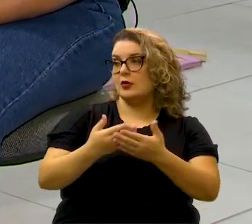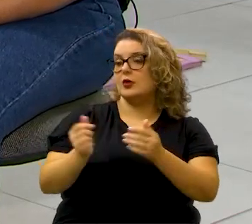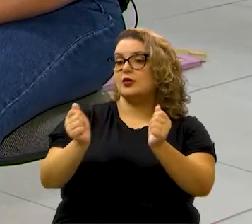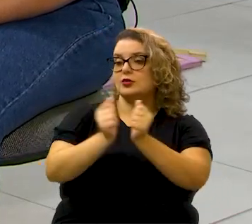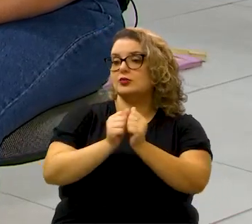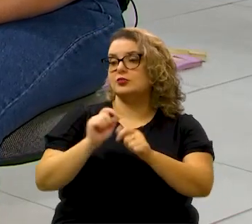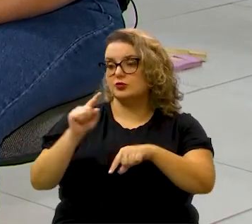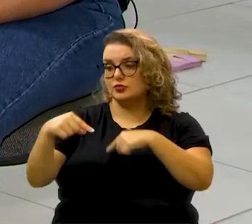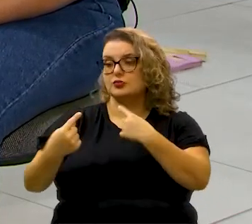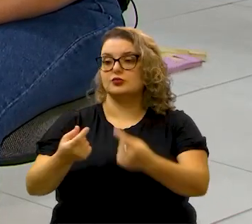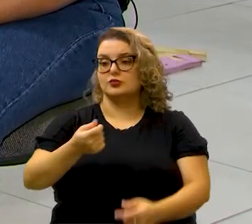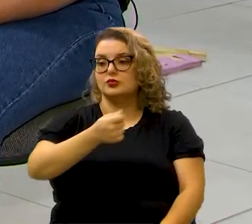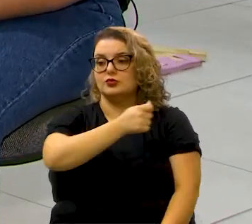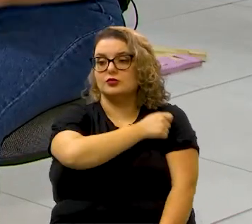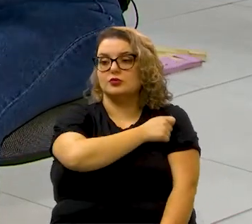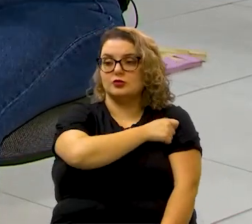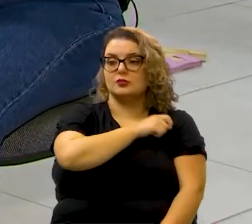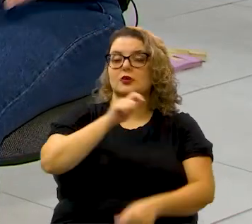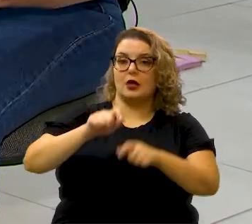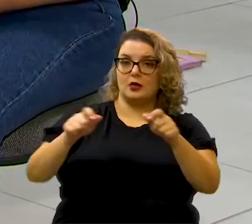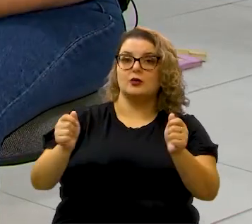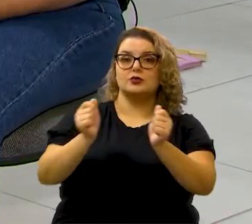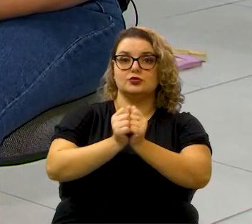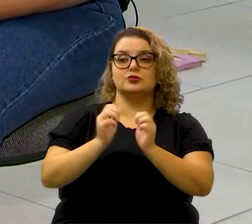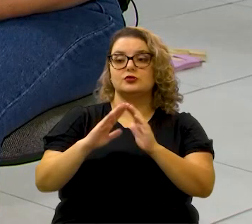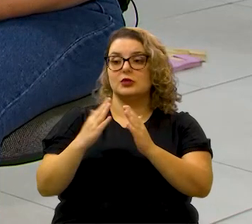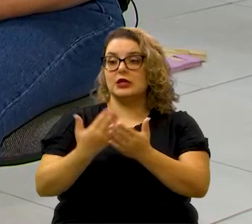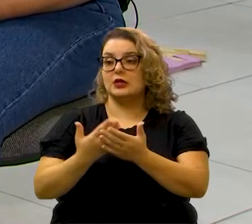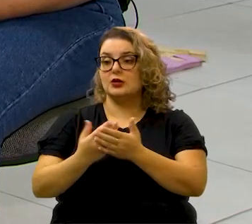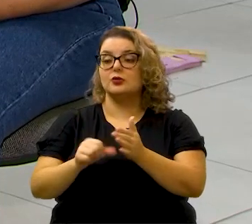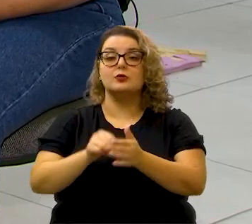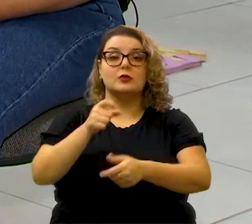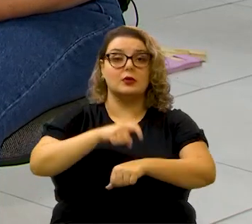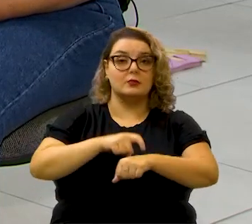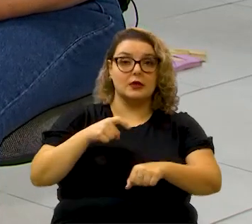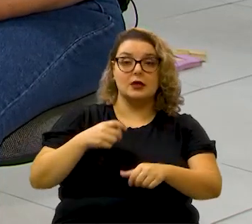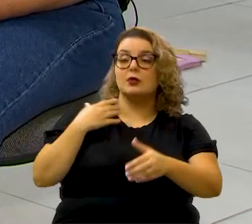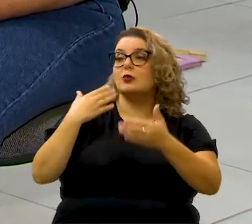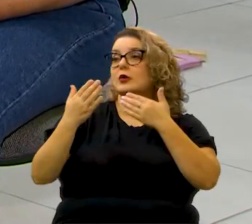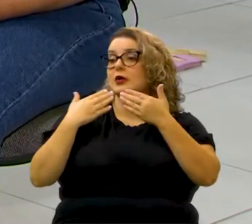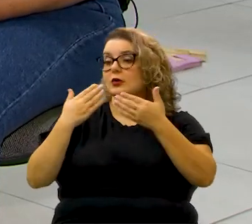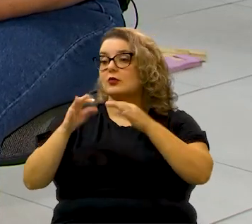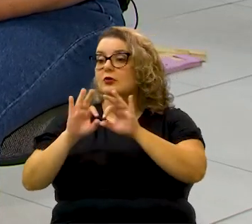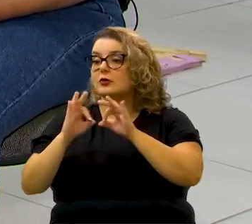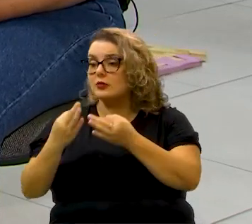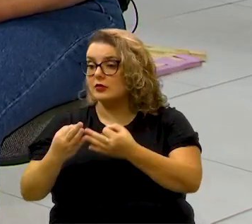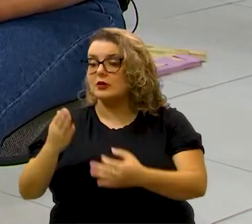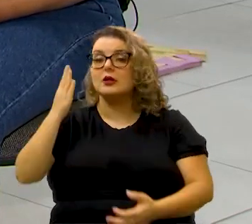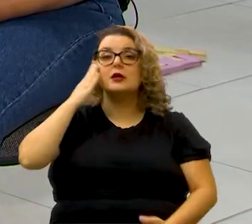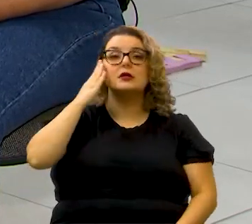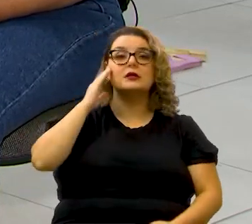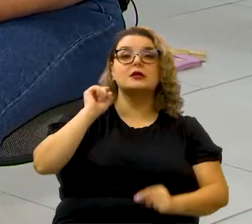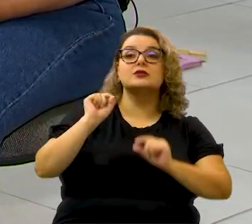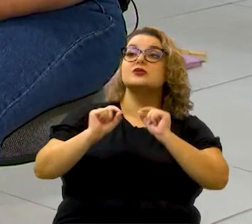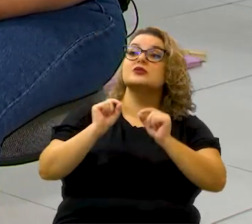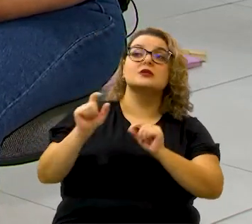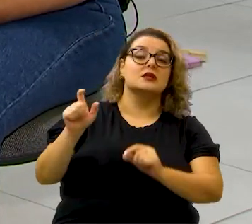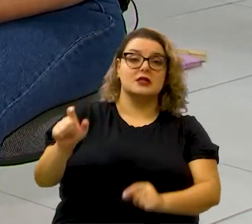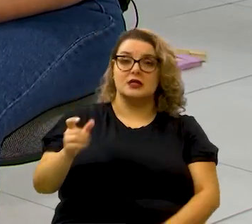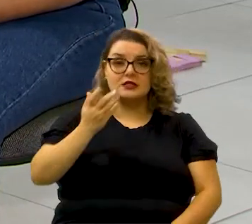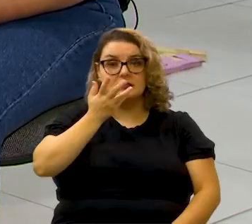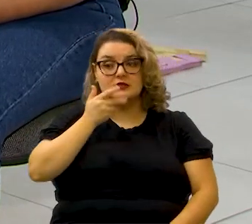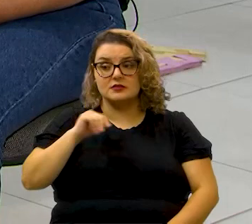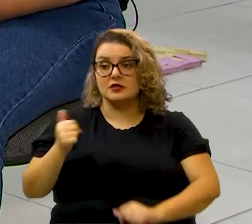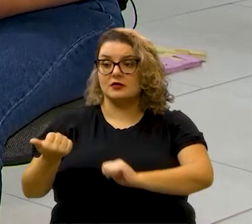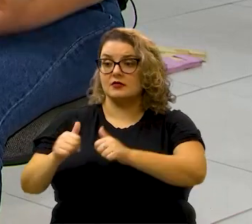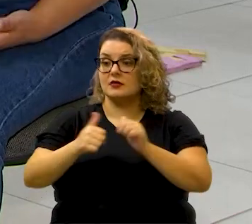professora da turma e com os demais, os alunos ou as demais pessoas da escola. Então, no primeiro momento, a gente conversa com a família, entende